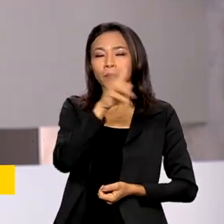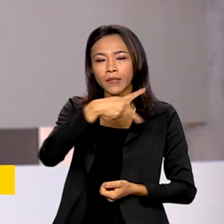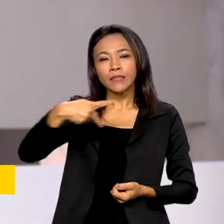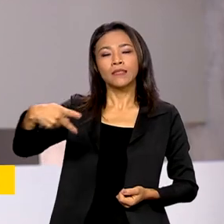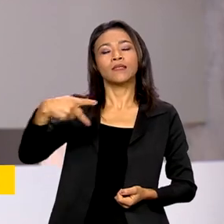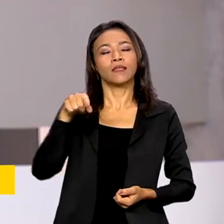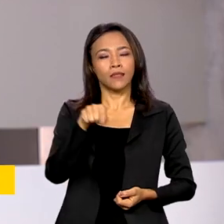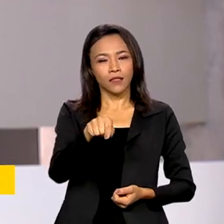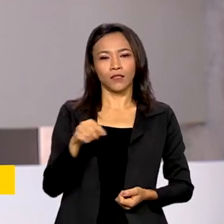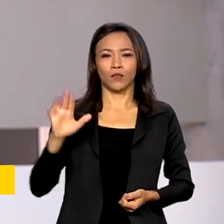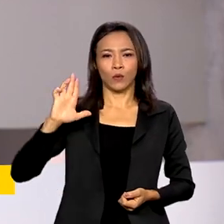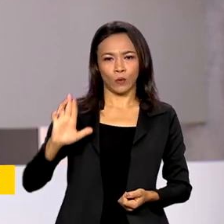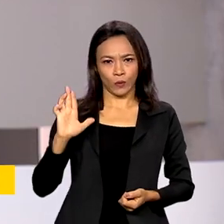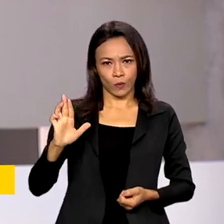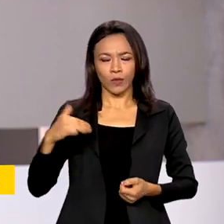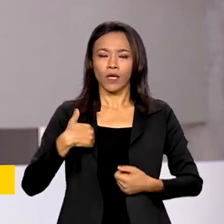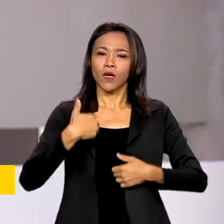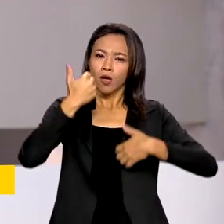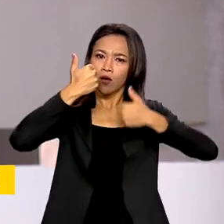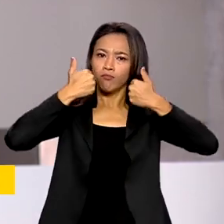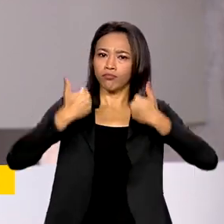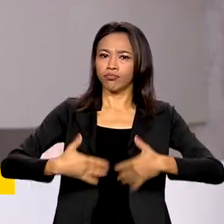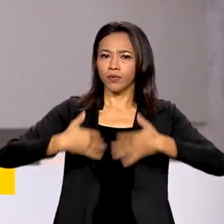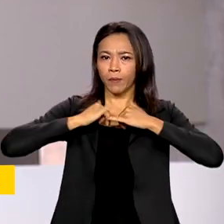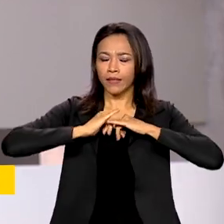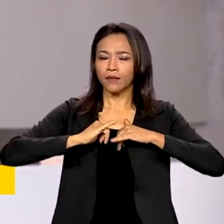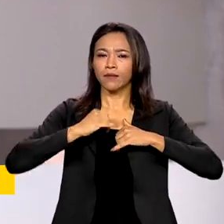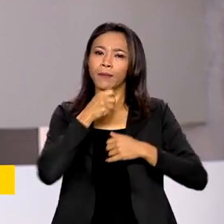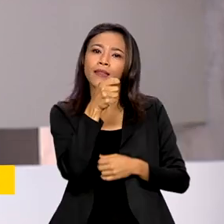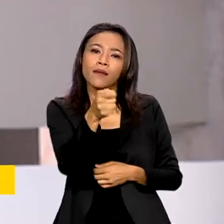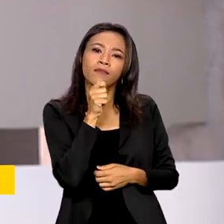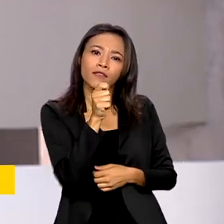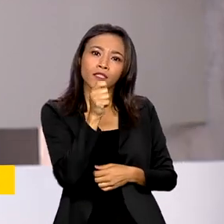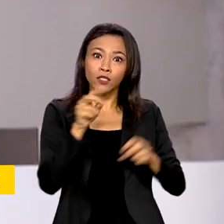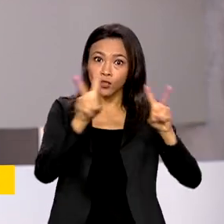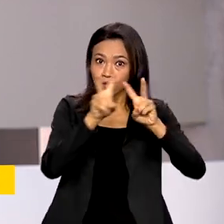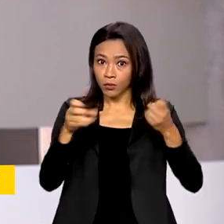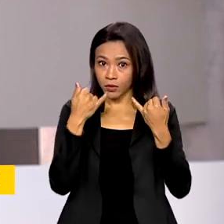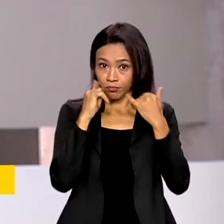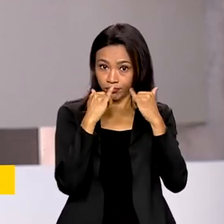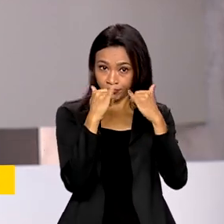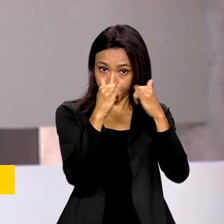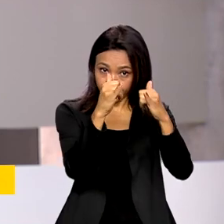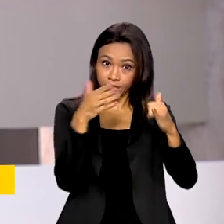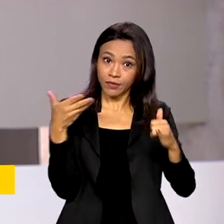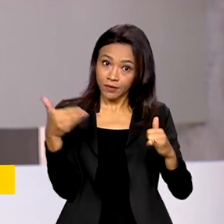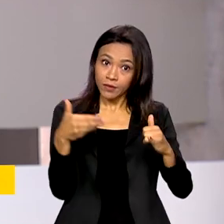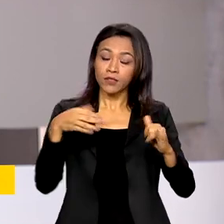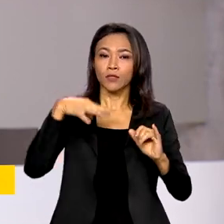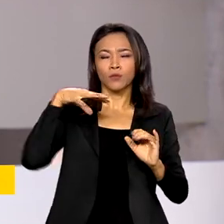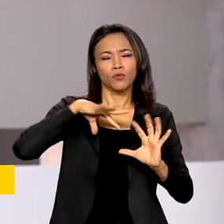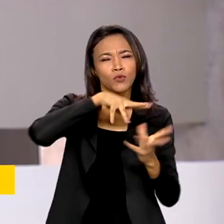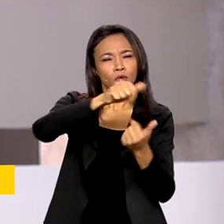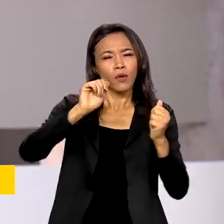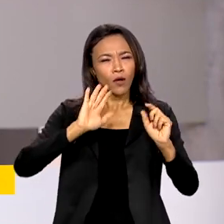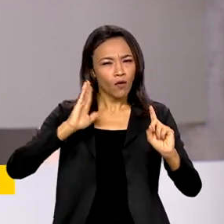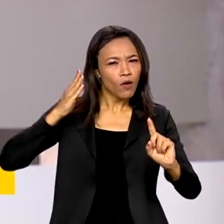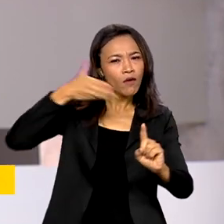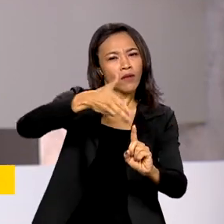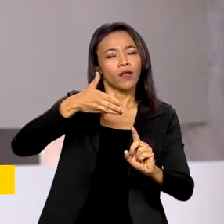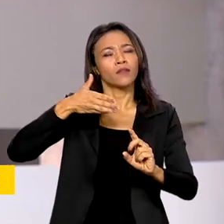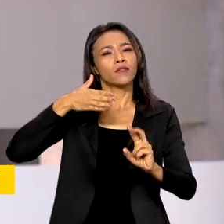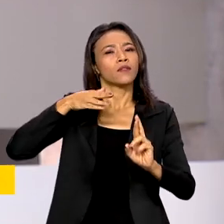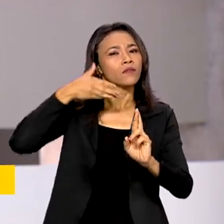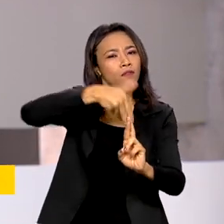imprensa e disse que a questão do hidrogênio verde como matriz energética mundial deve estar no centro das discussões sobre